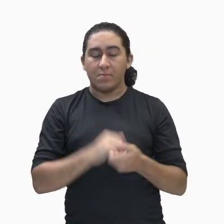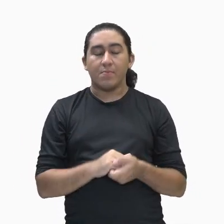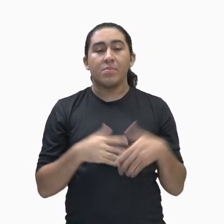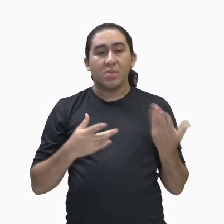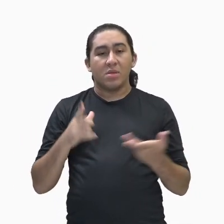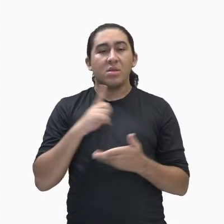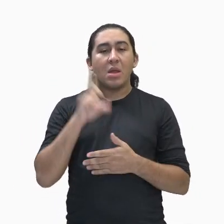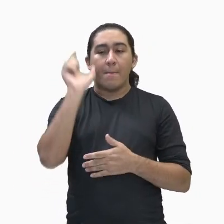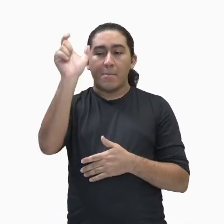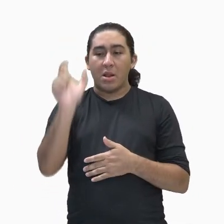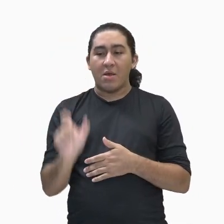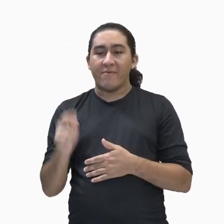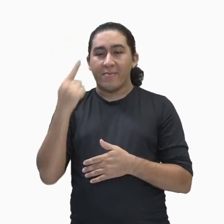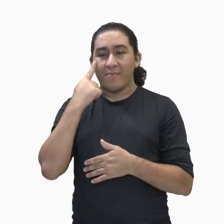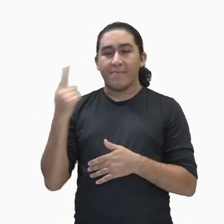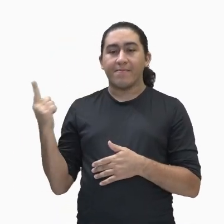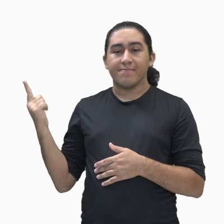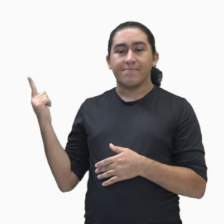Stepfather.